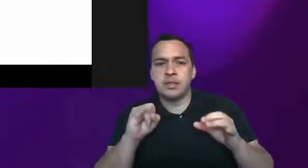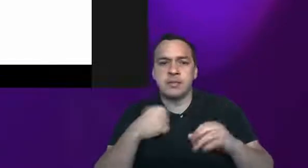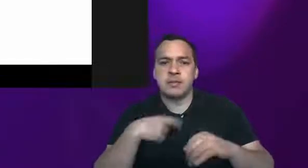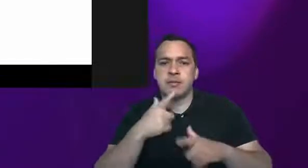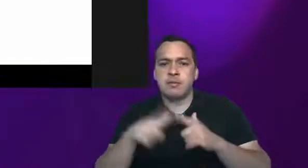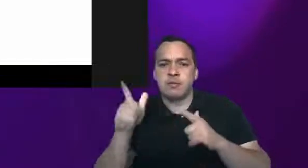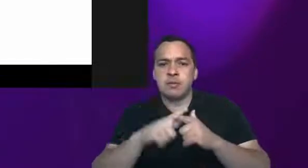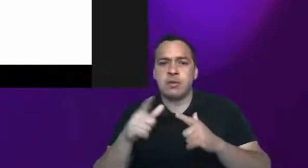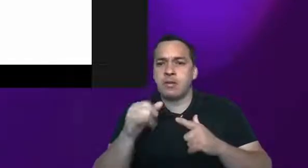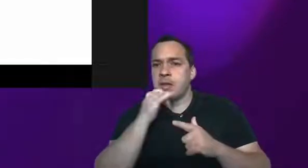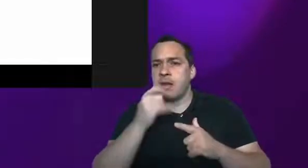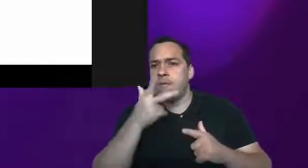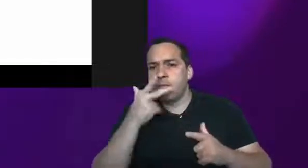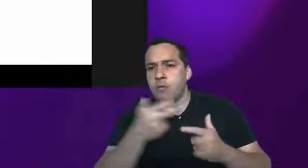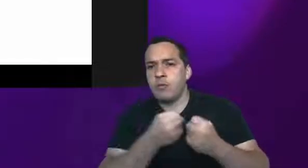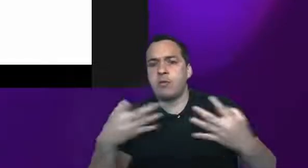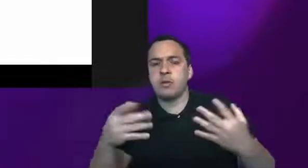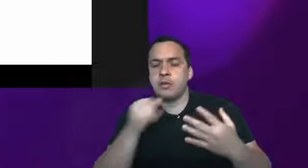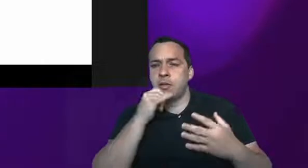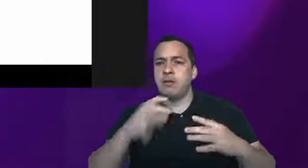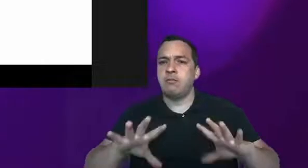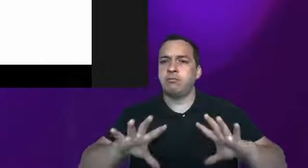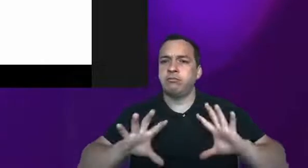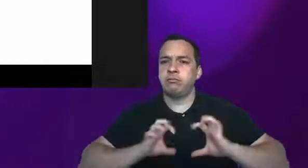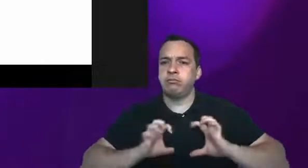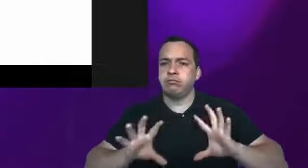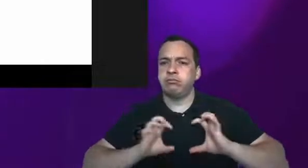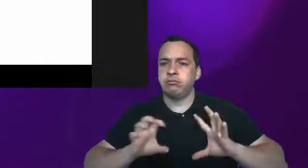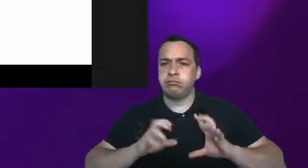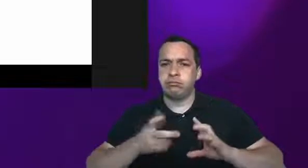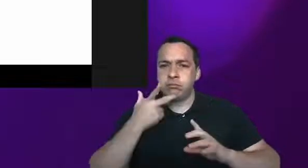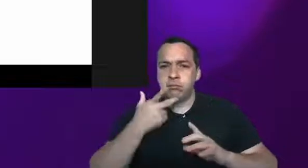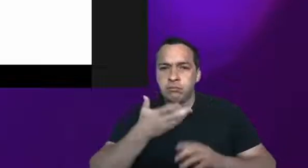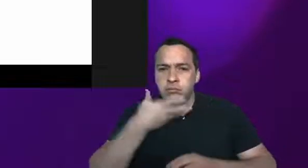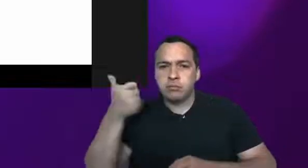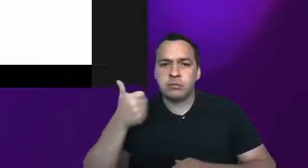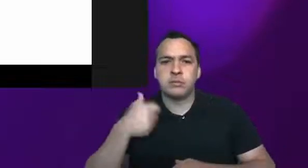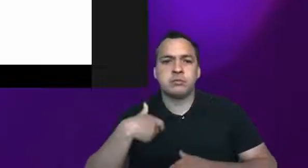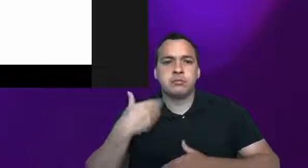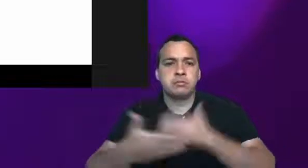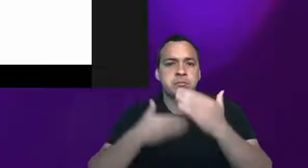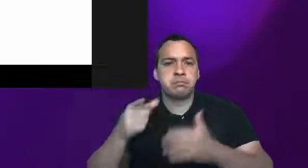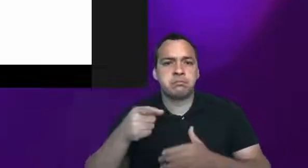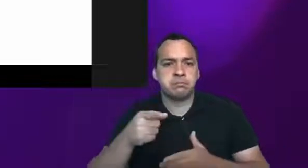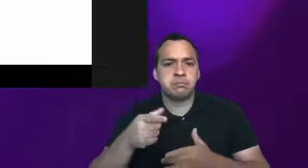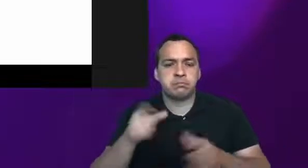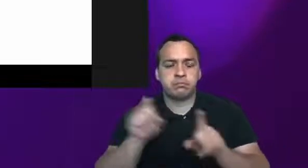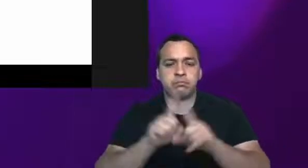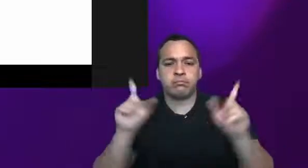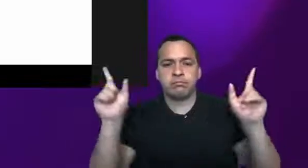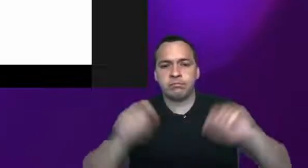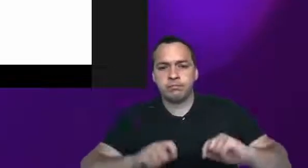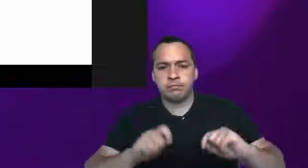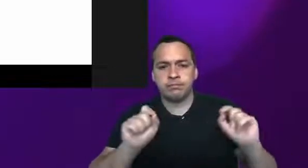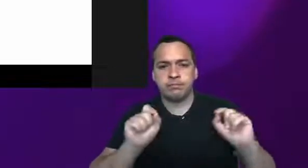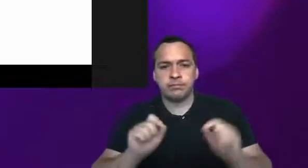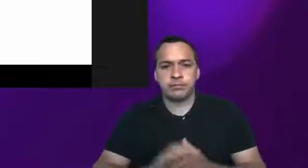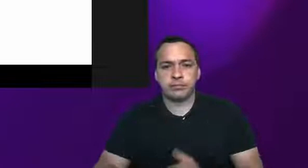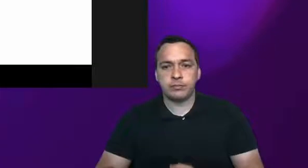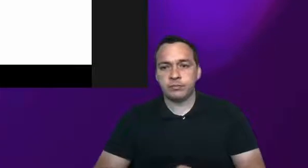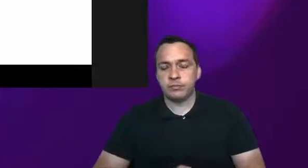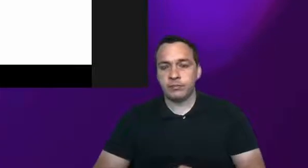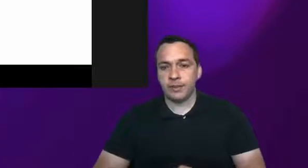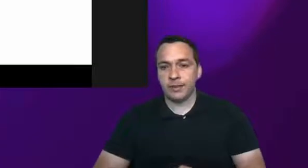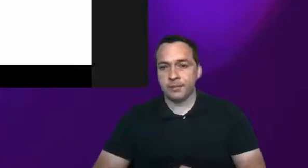má indicação, as metástases pulmonares são indolentes e muitas vezes são passíveis de reseção e, portanto, estes doentes